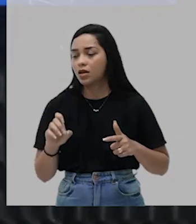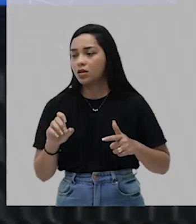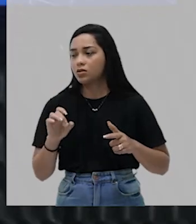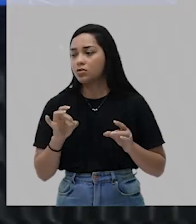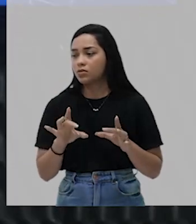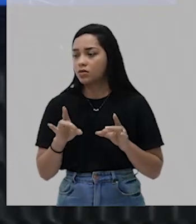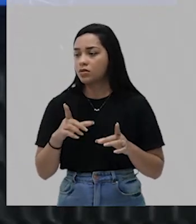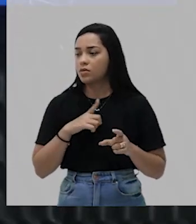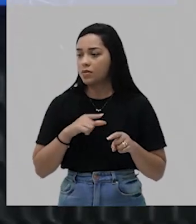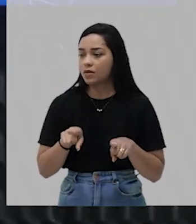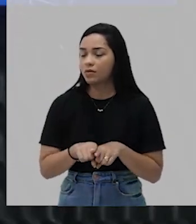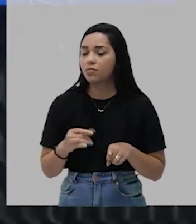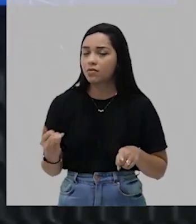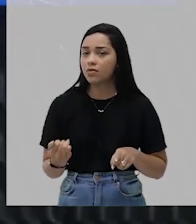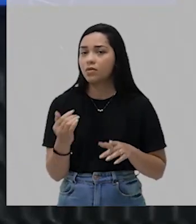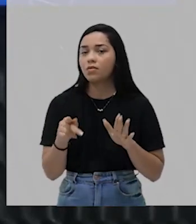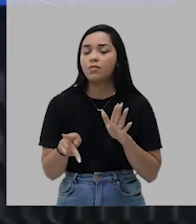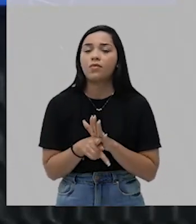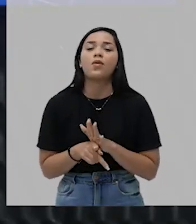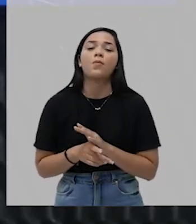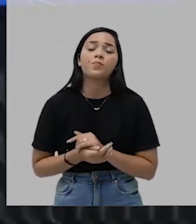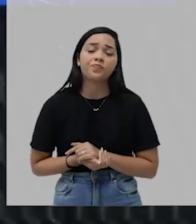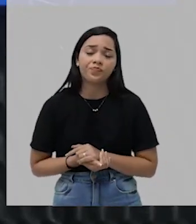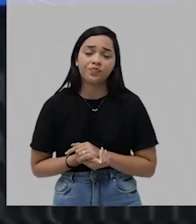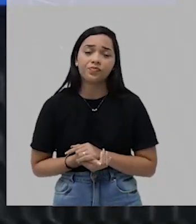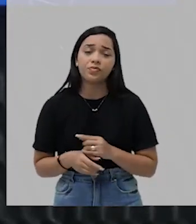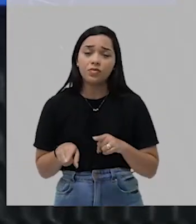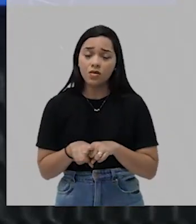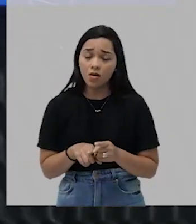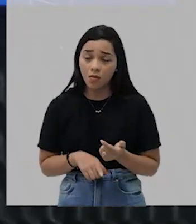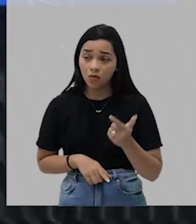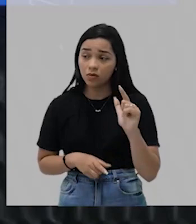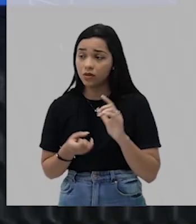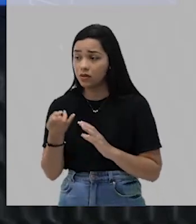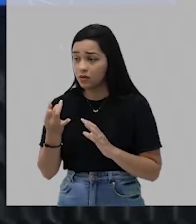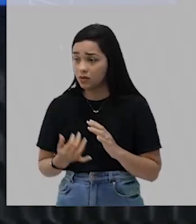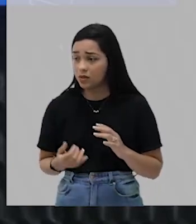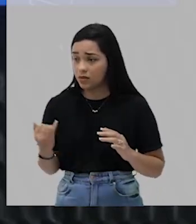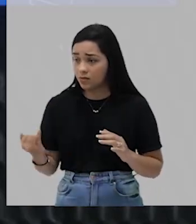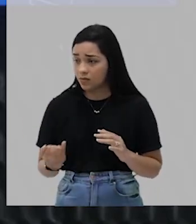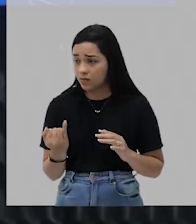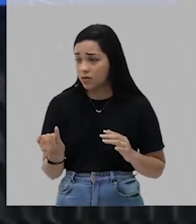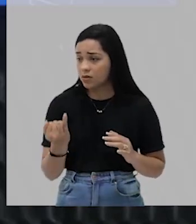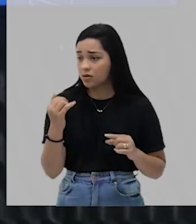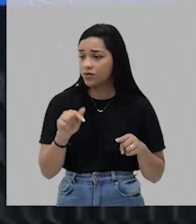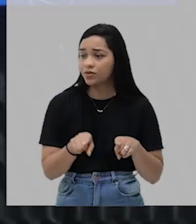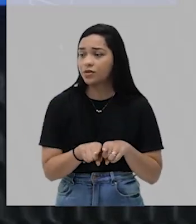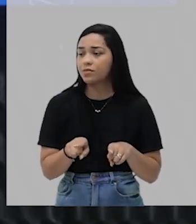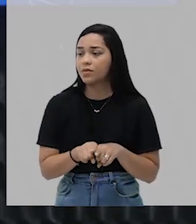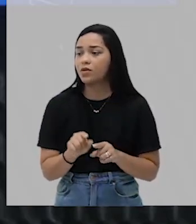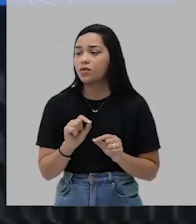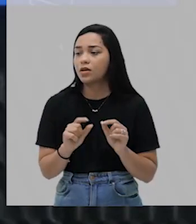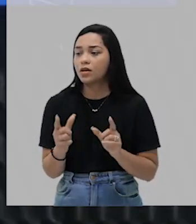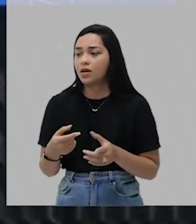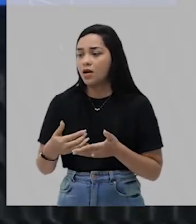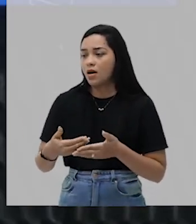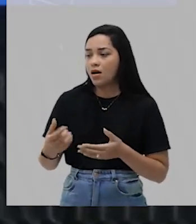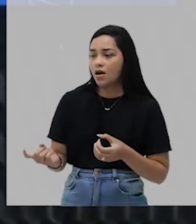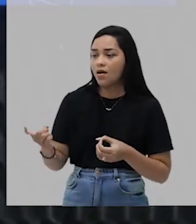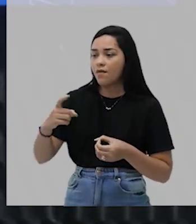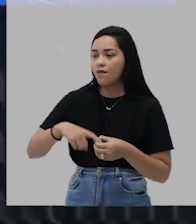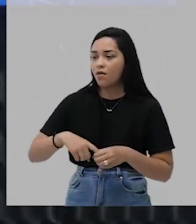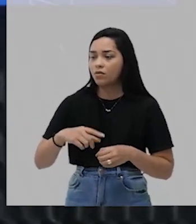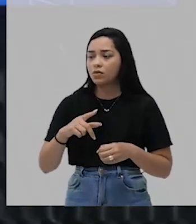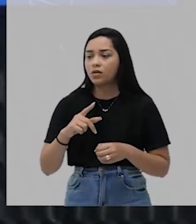característica também presente na década perdida. Uma outra característica importante dessa década perdida é a retração da